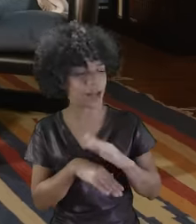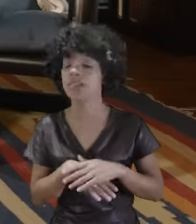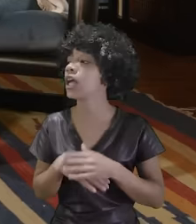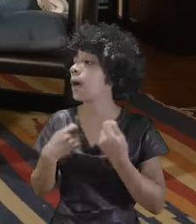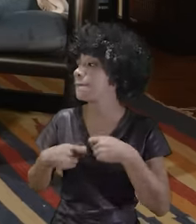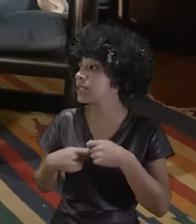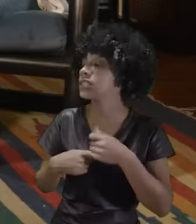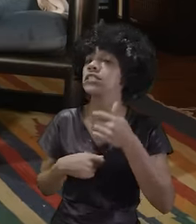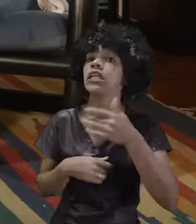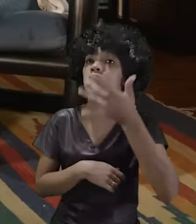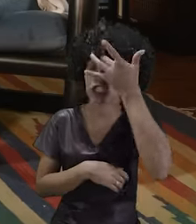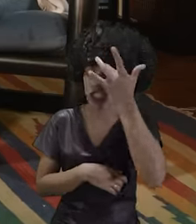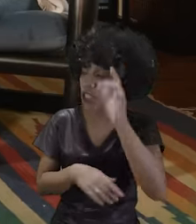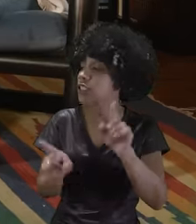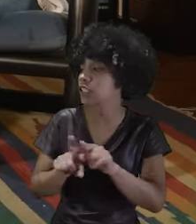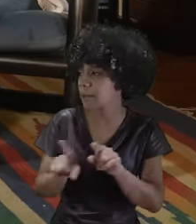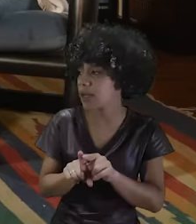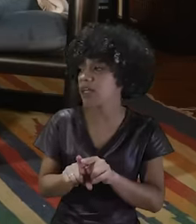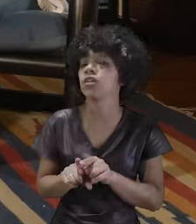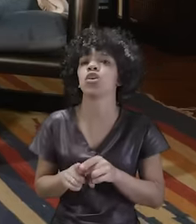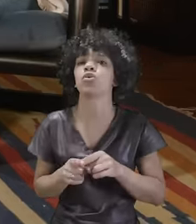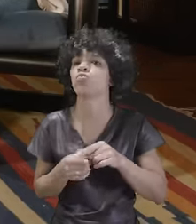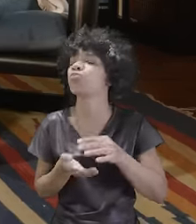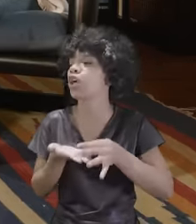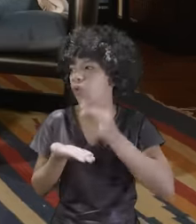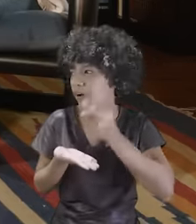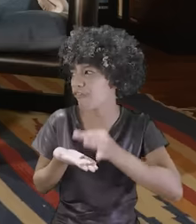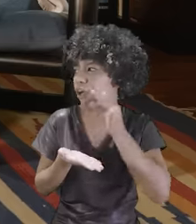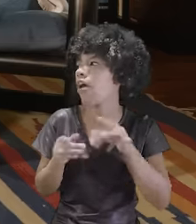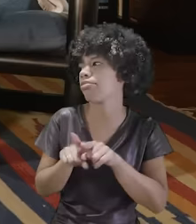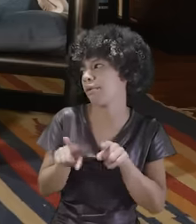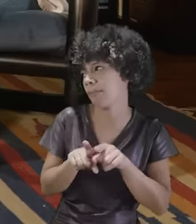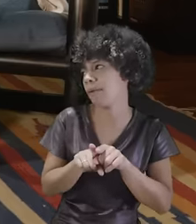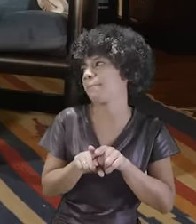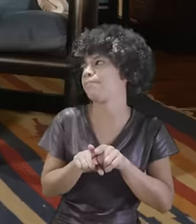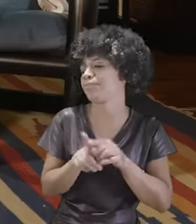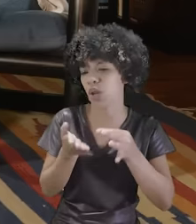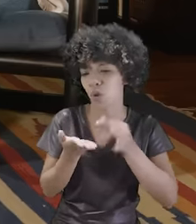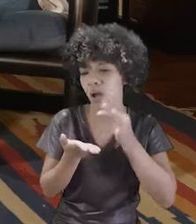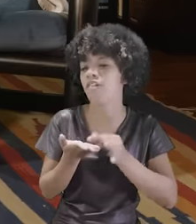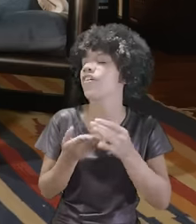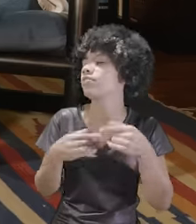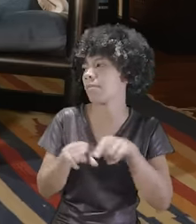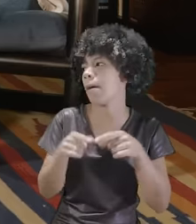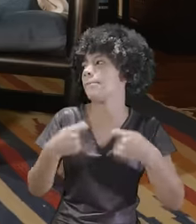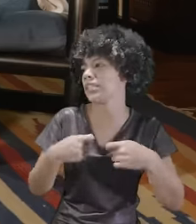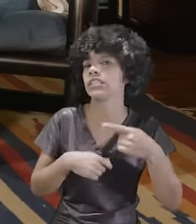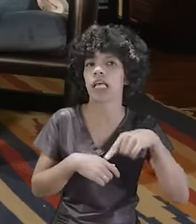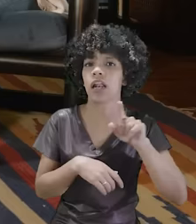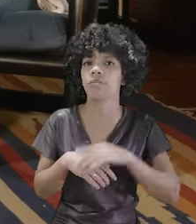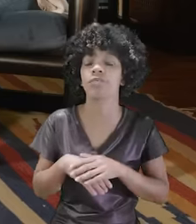questão tô devendo ir na casa do indiano também eu falei que ia lá ele falou vem a gente tem o café lá